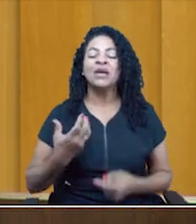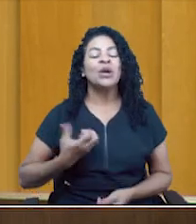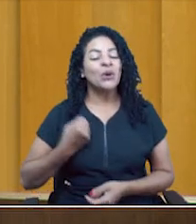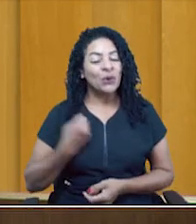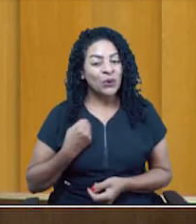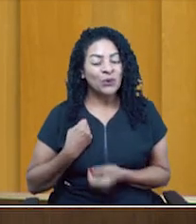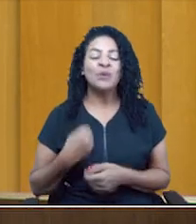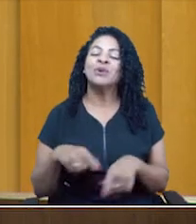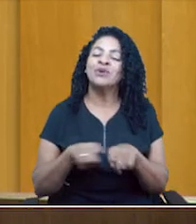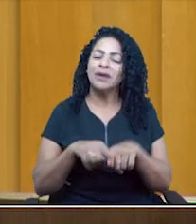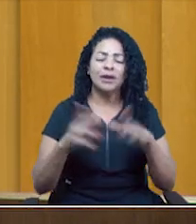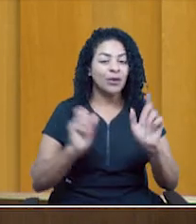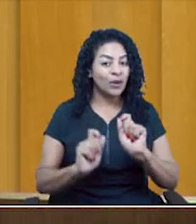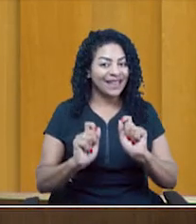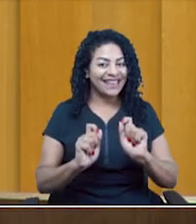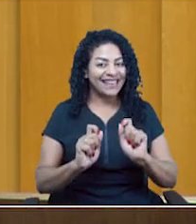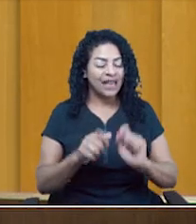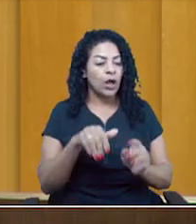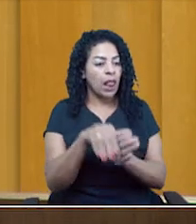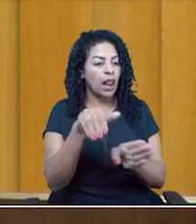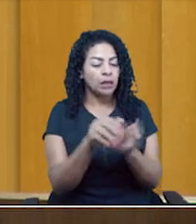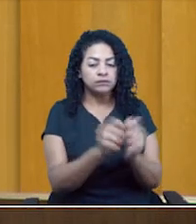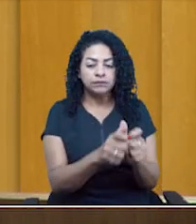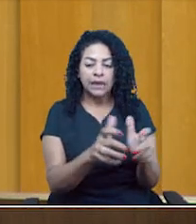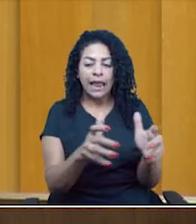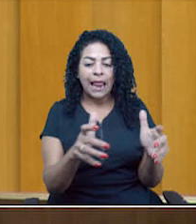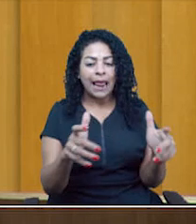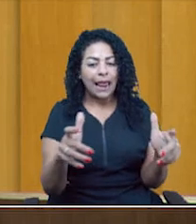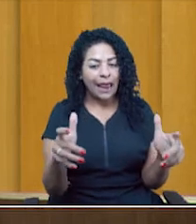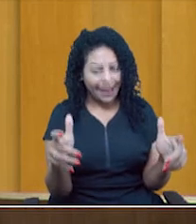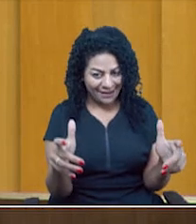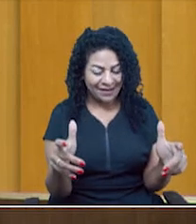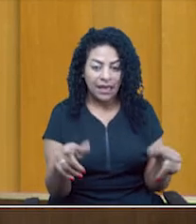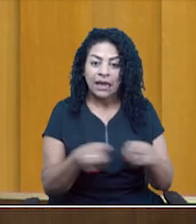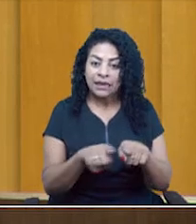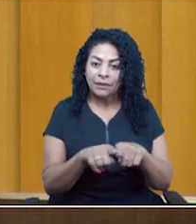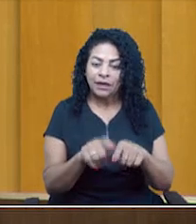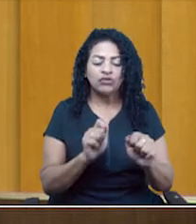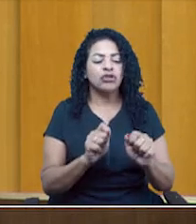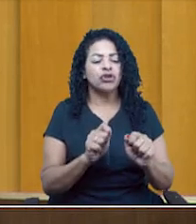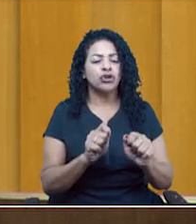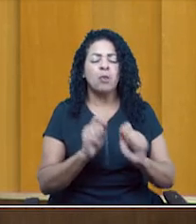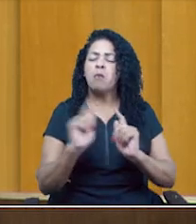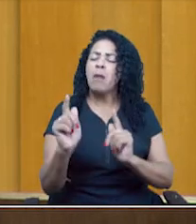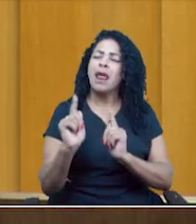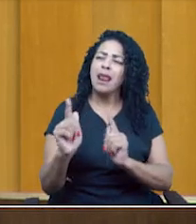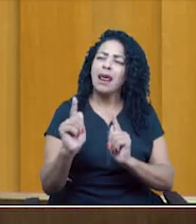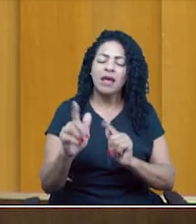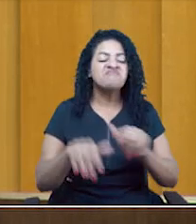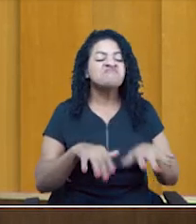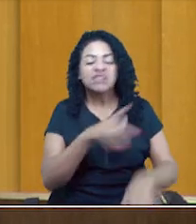procedimentos que nós temos no Conselho Nacional de Justiça decorrentes de manifestação de magistrados em redes